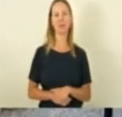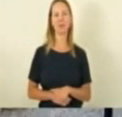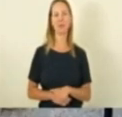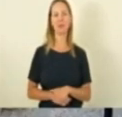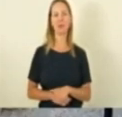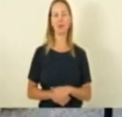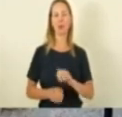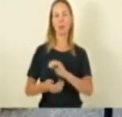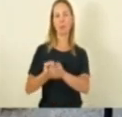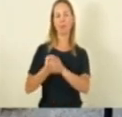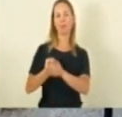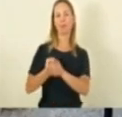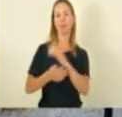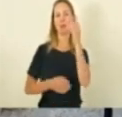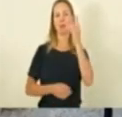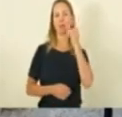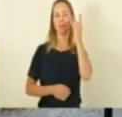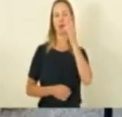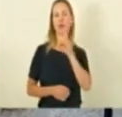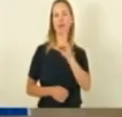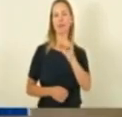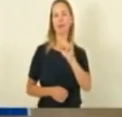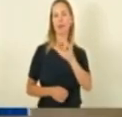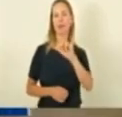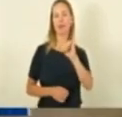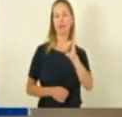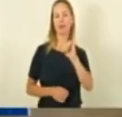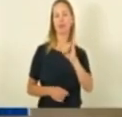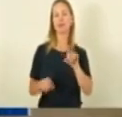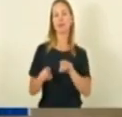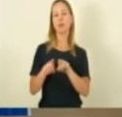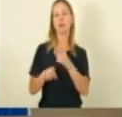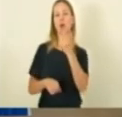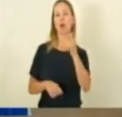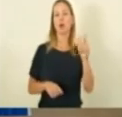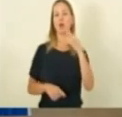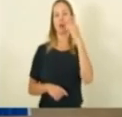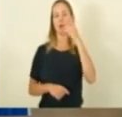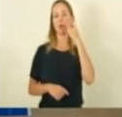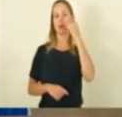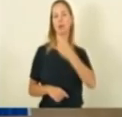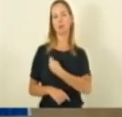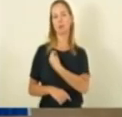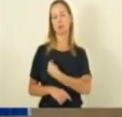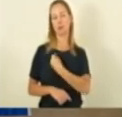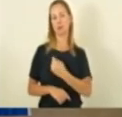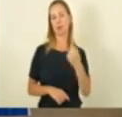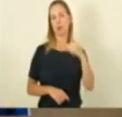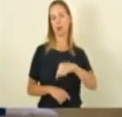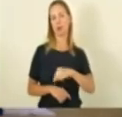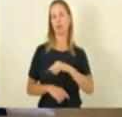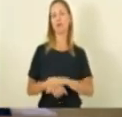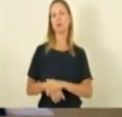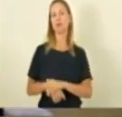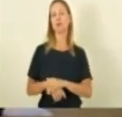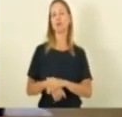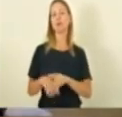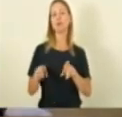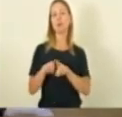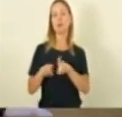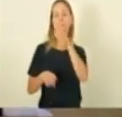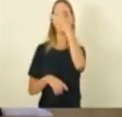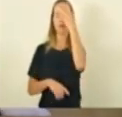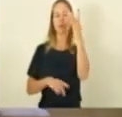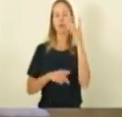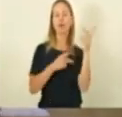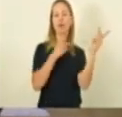Meus cumprimentos ao deputado Dari Pagum, aos demais deputados que se fazem presentes aqui, aqueles que nos visitam nas galerias no